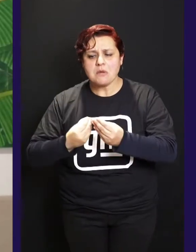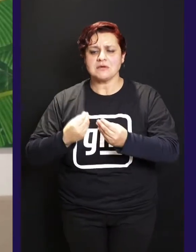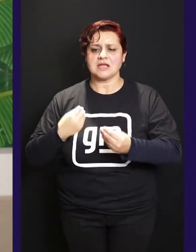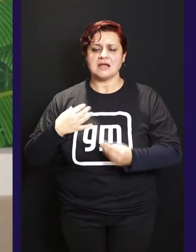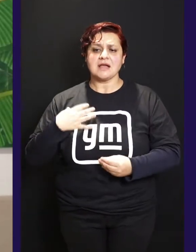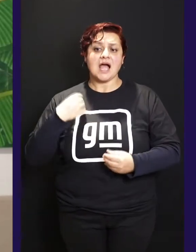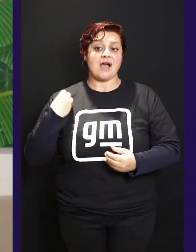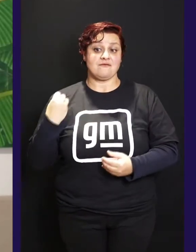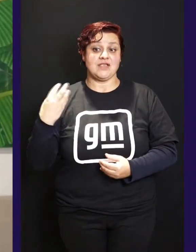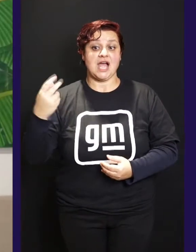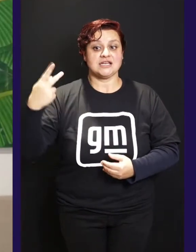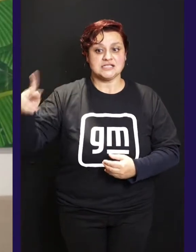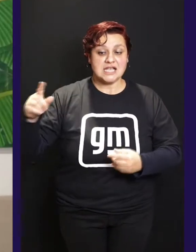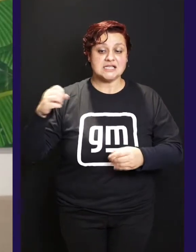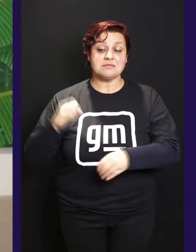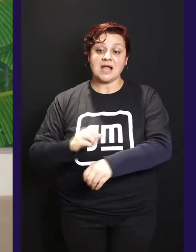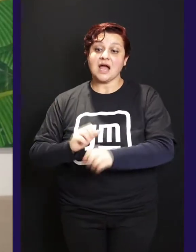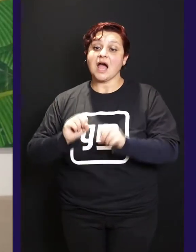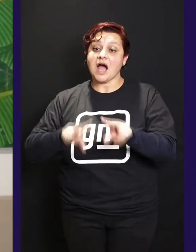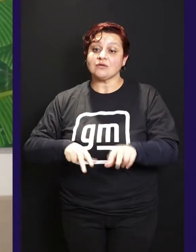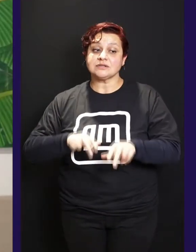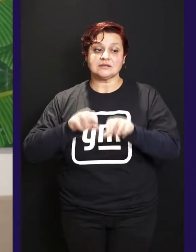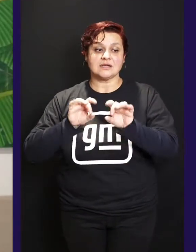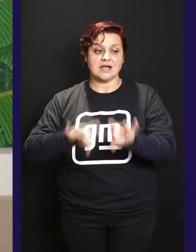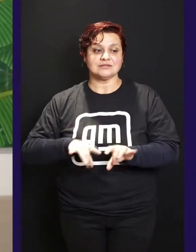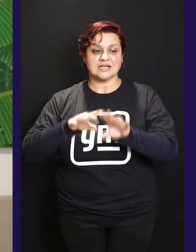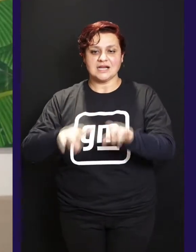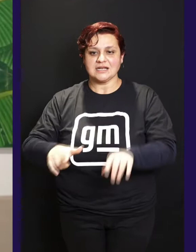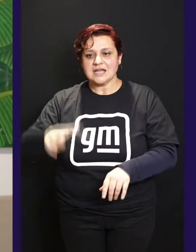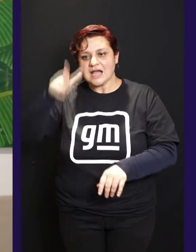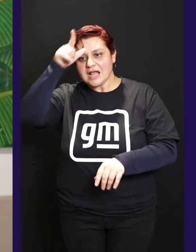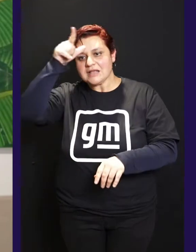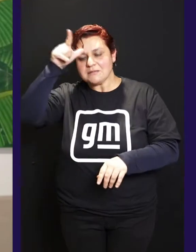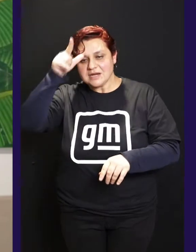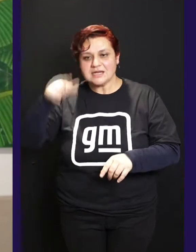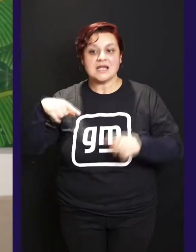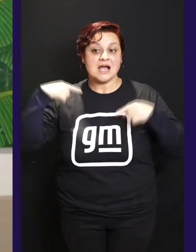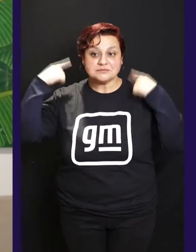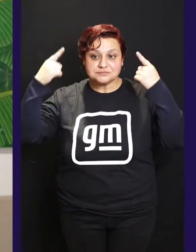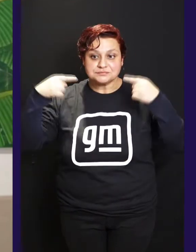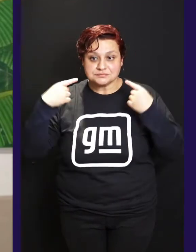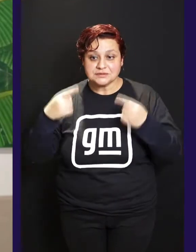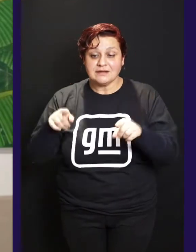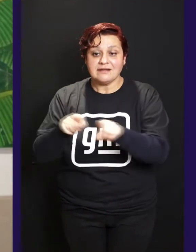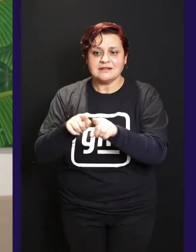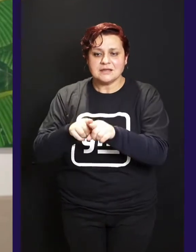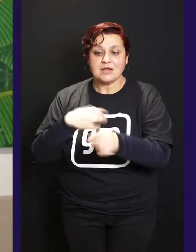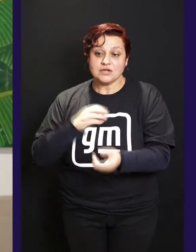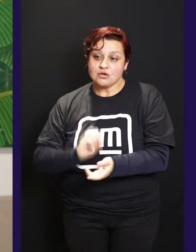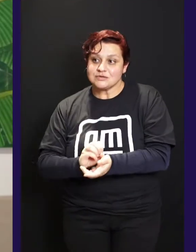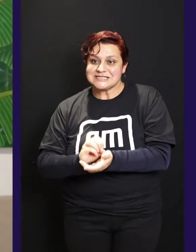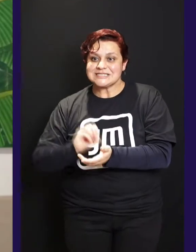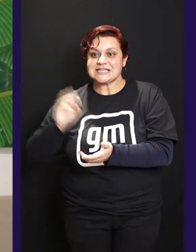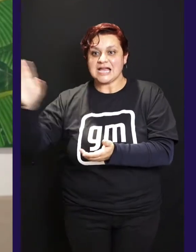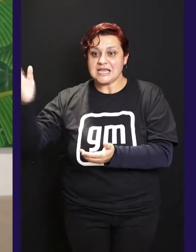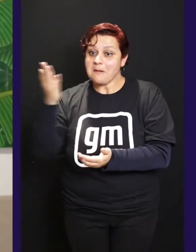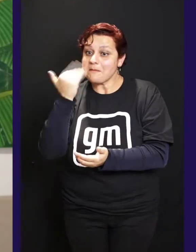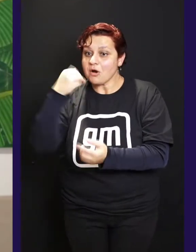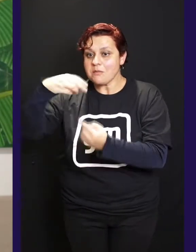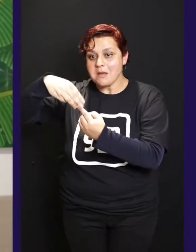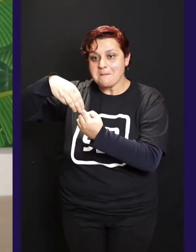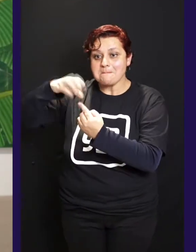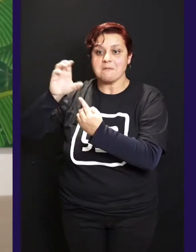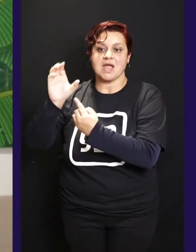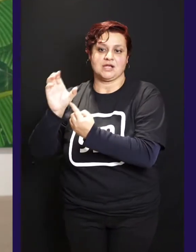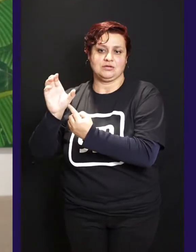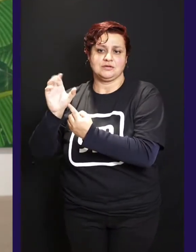para a Austrália, e minha única referência era Santos, né? Quando eu saía para comer fora, eu ia no McDonald's, assim,